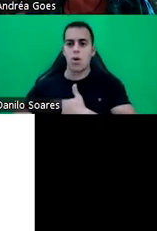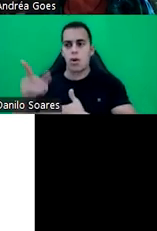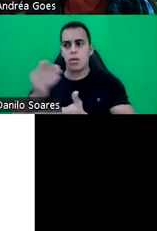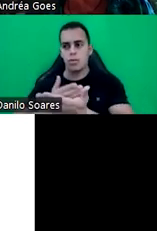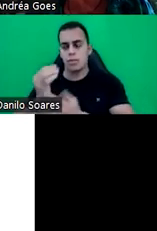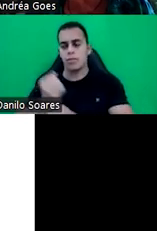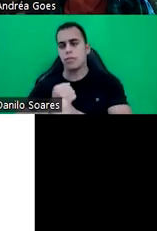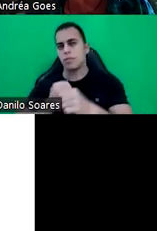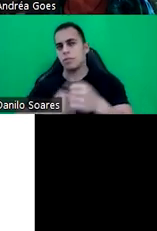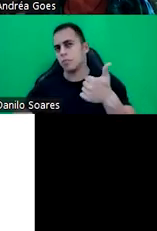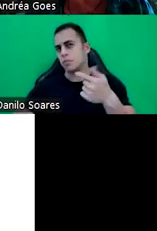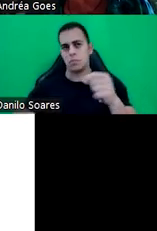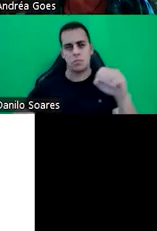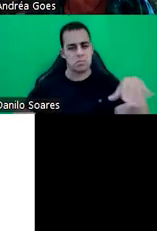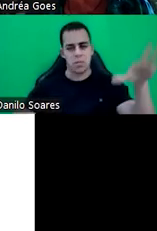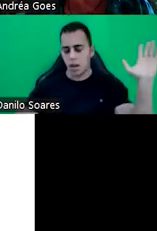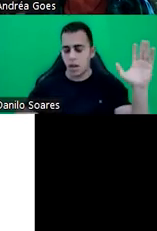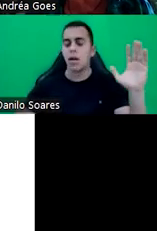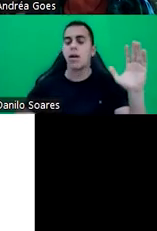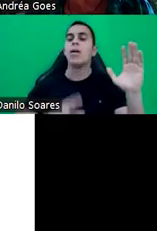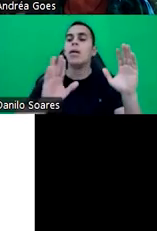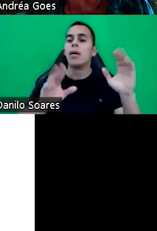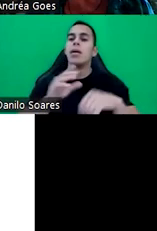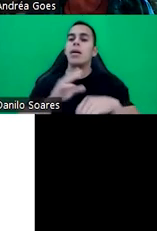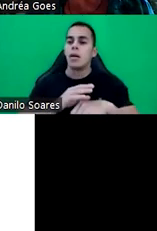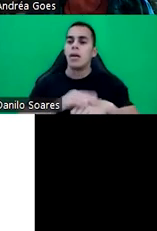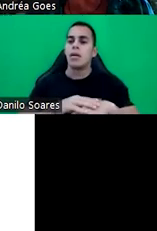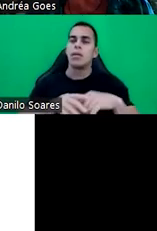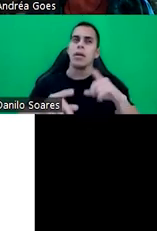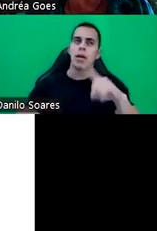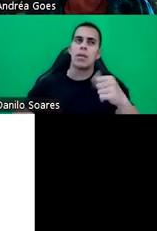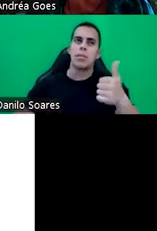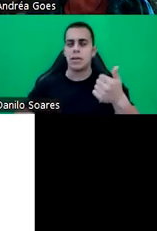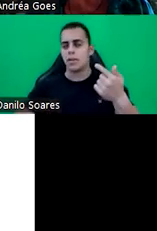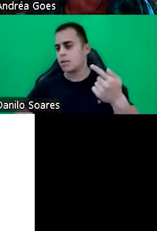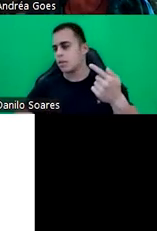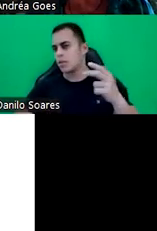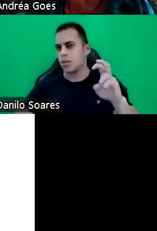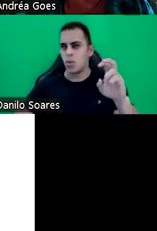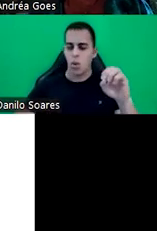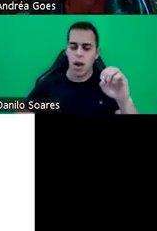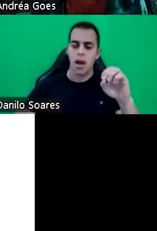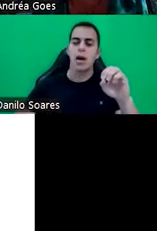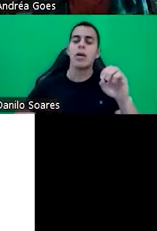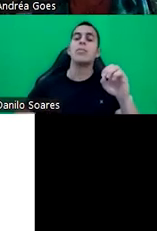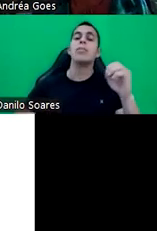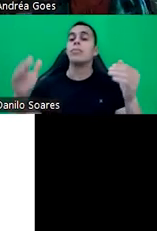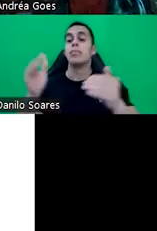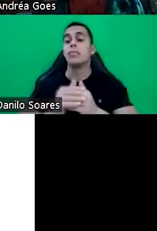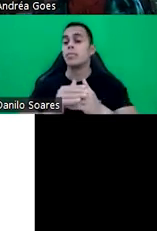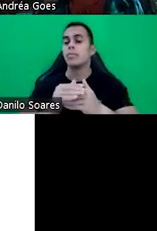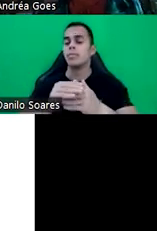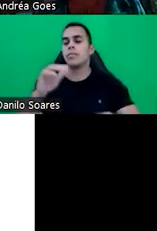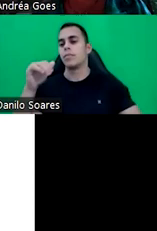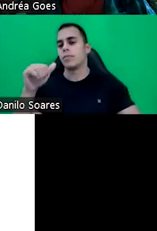1700 e alguma coisa, é quando começa com a Na Terra, 1700 e alguma coisa, 1750 por aí, e ele termina em